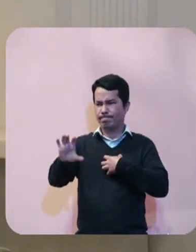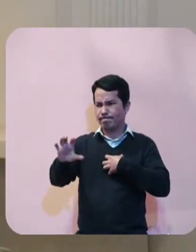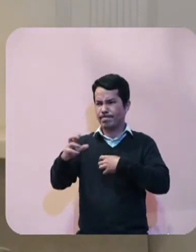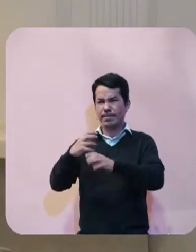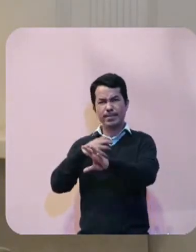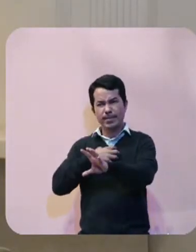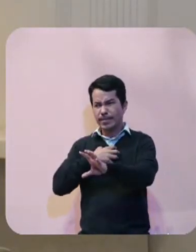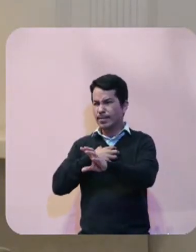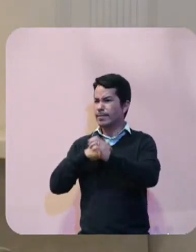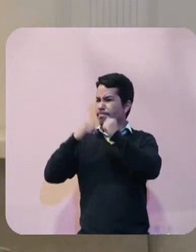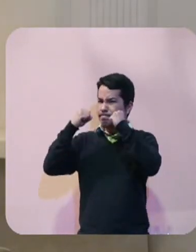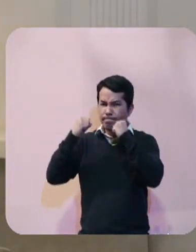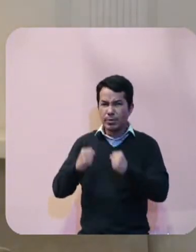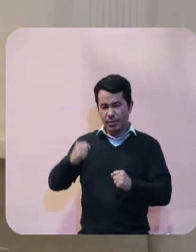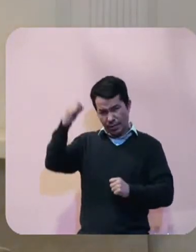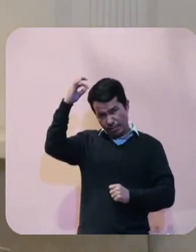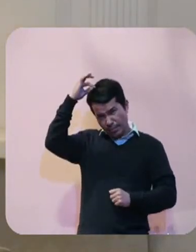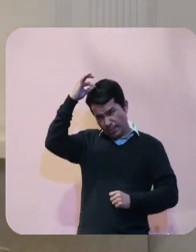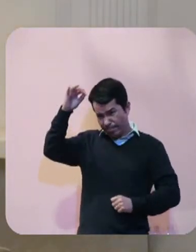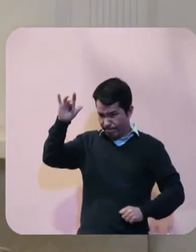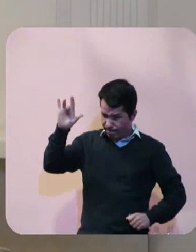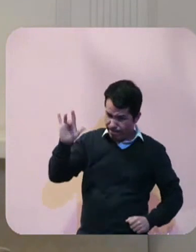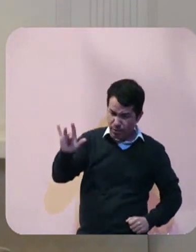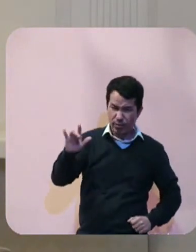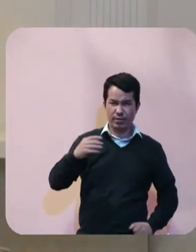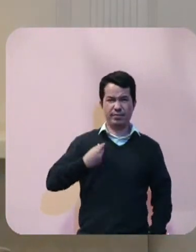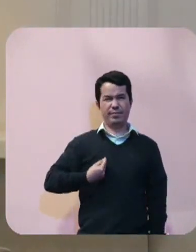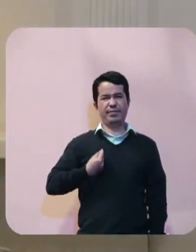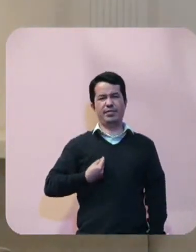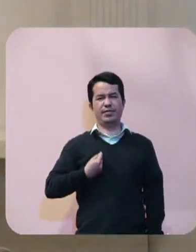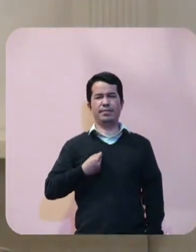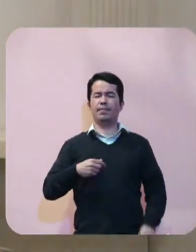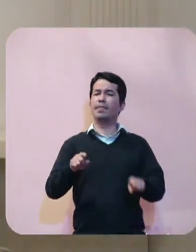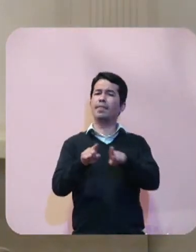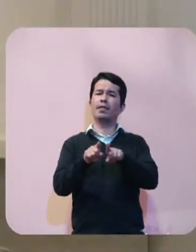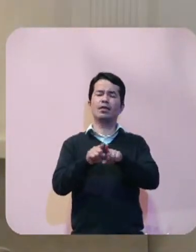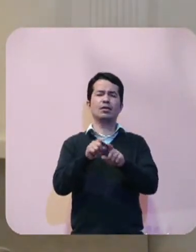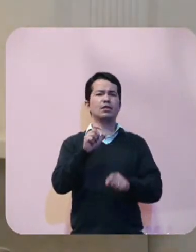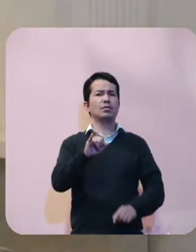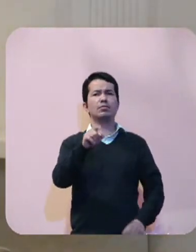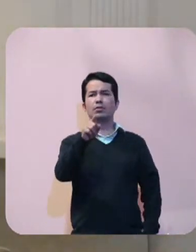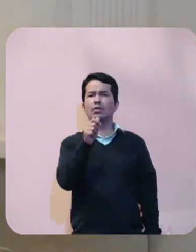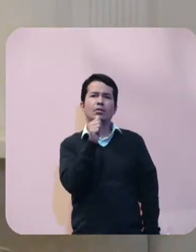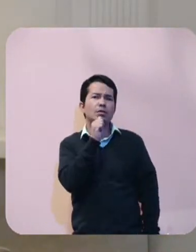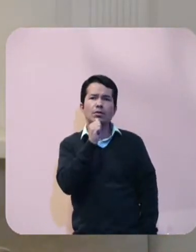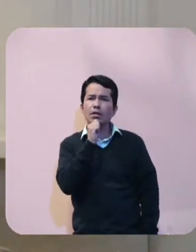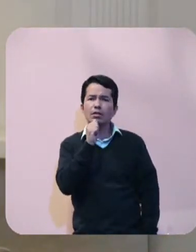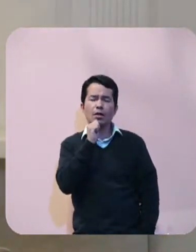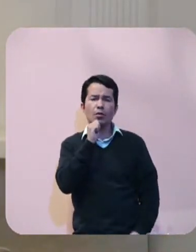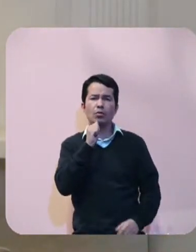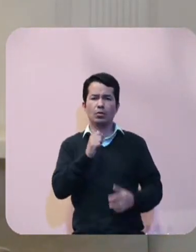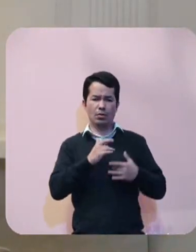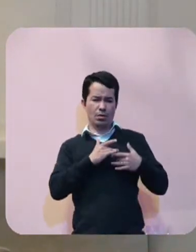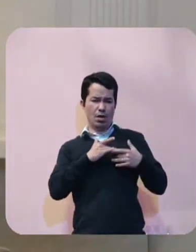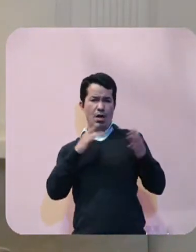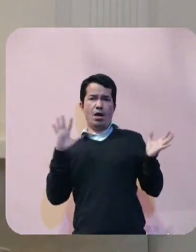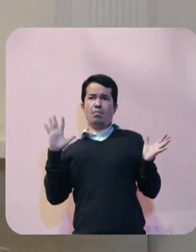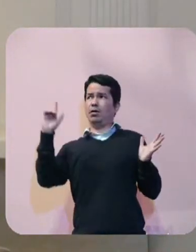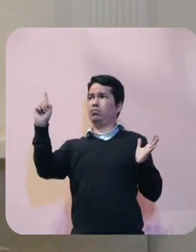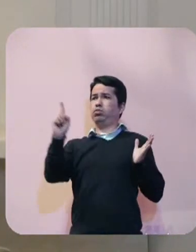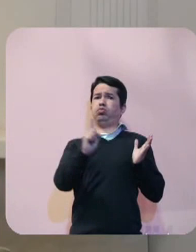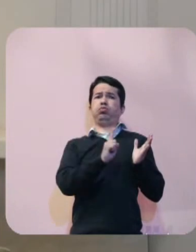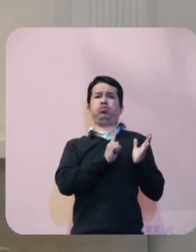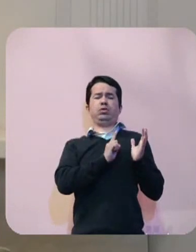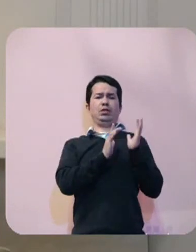e com o poder do Espírito. E se você ainda não recebeu Jesus como Senhor e